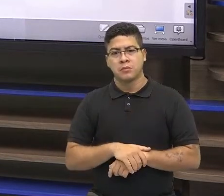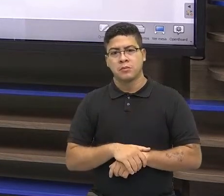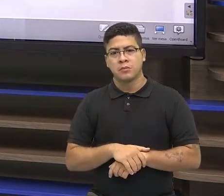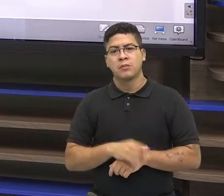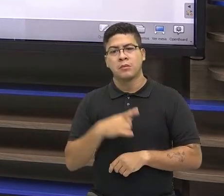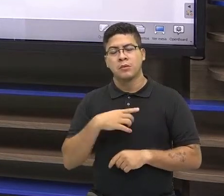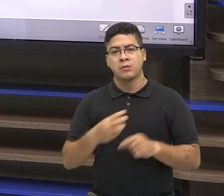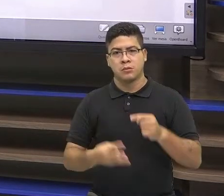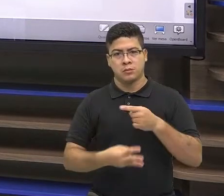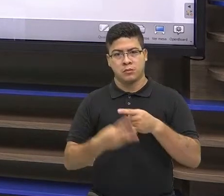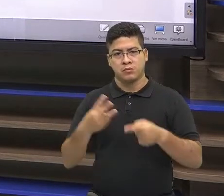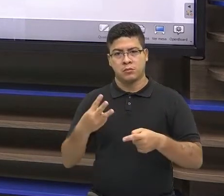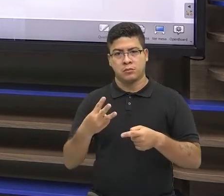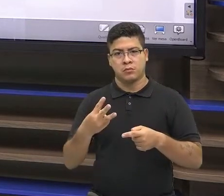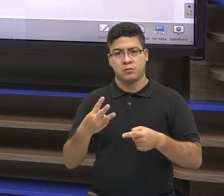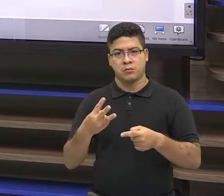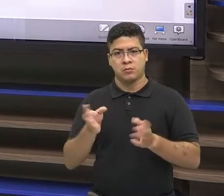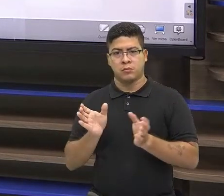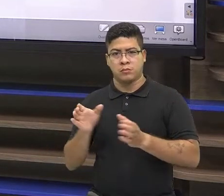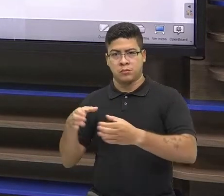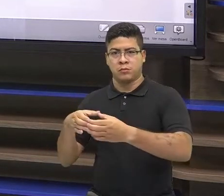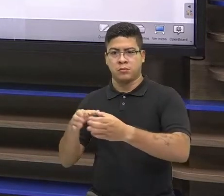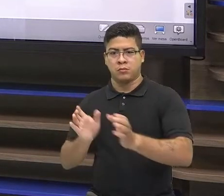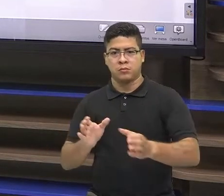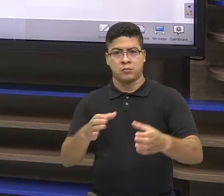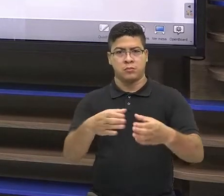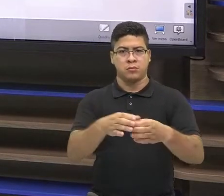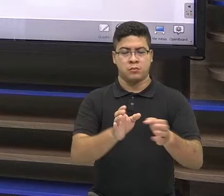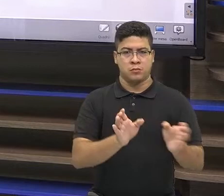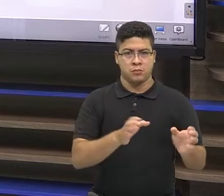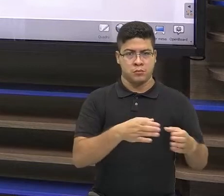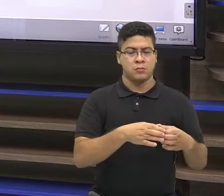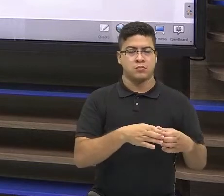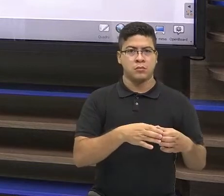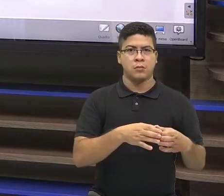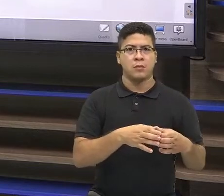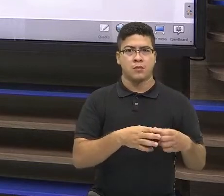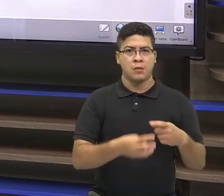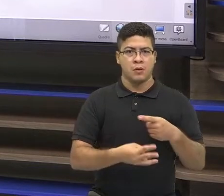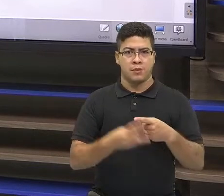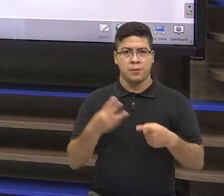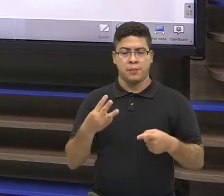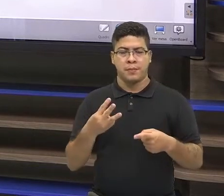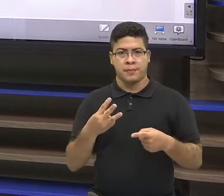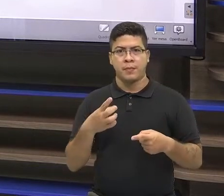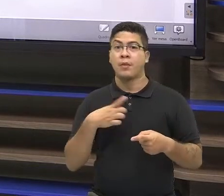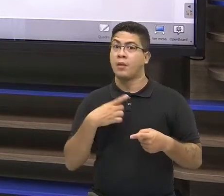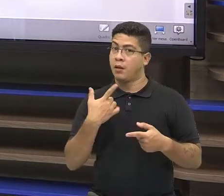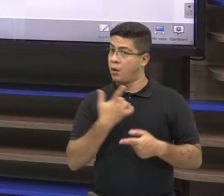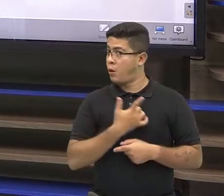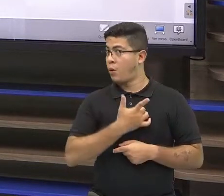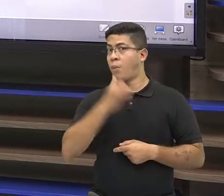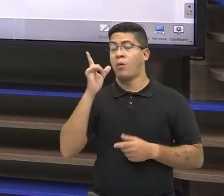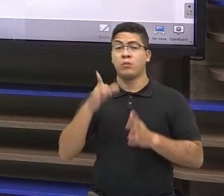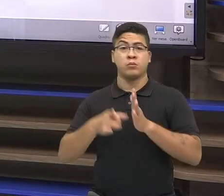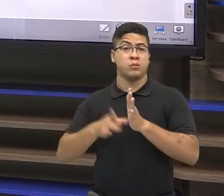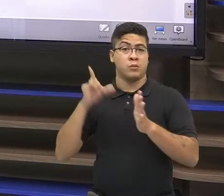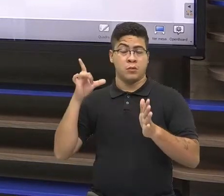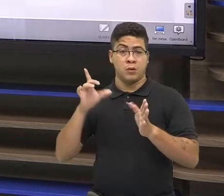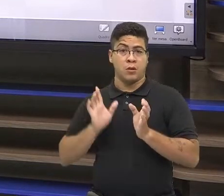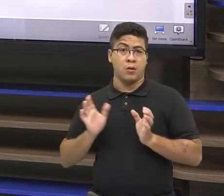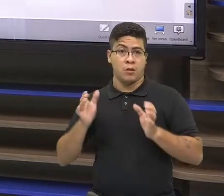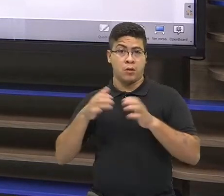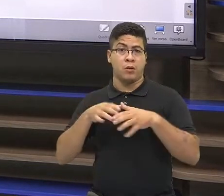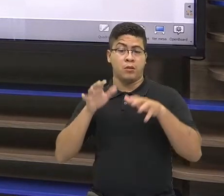3 grupos, né, e lembre-se que nós tínhamos outros movimentos anteriores que também